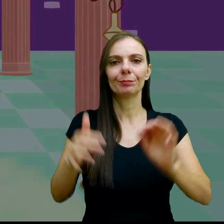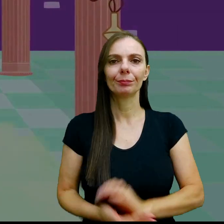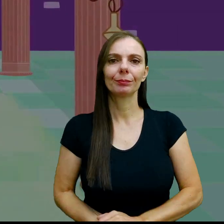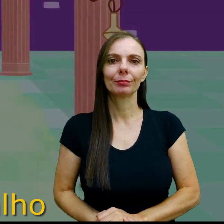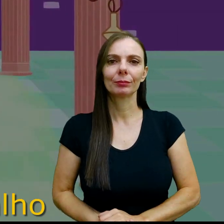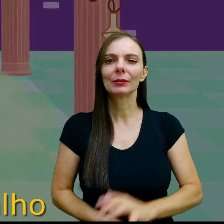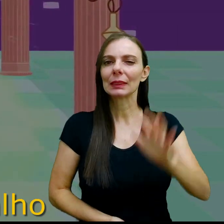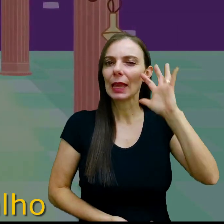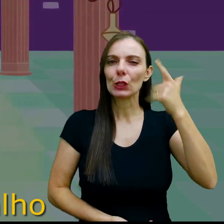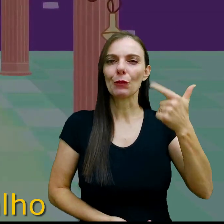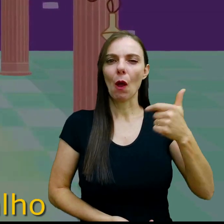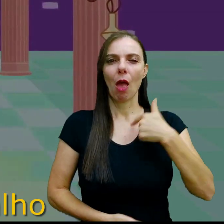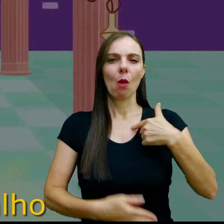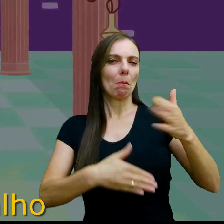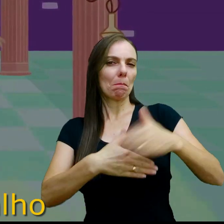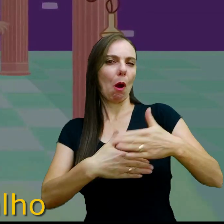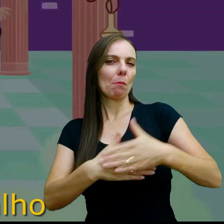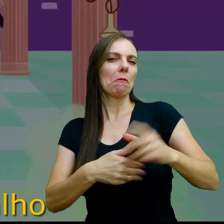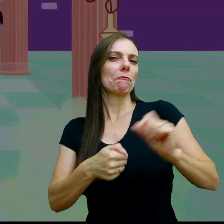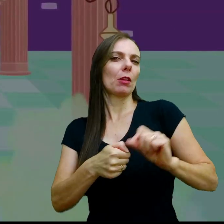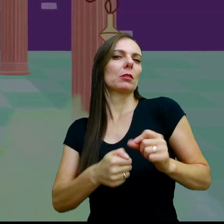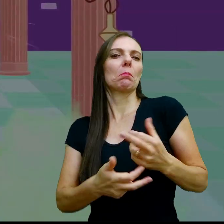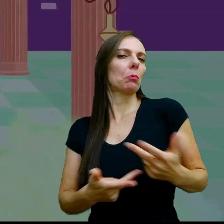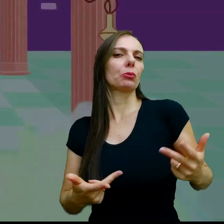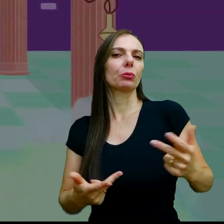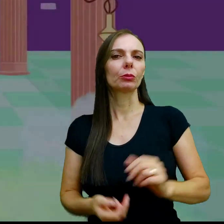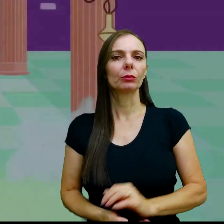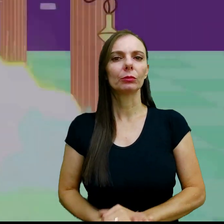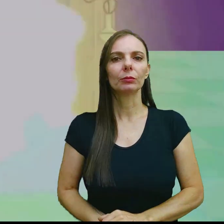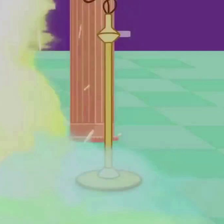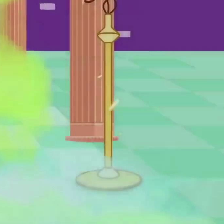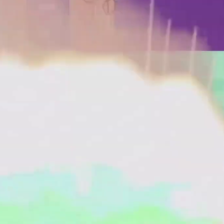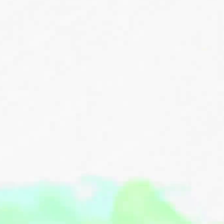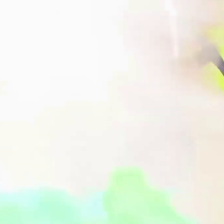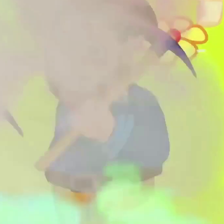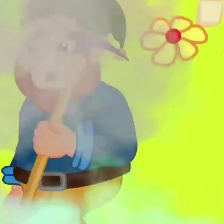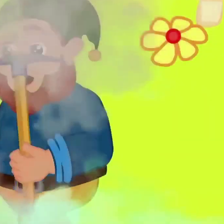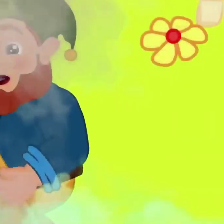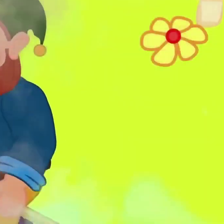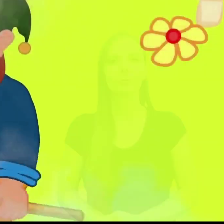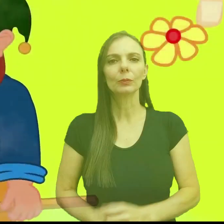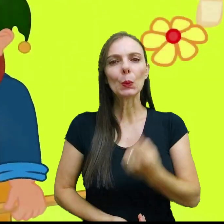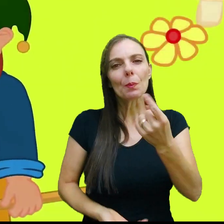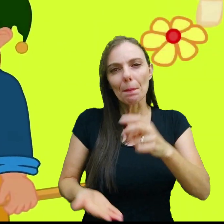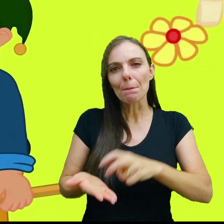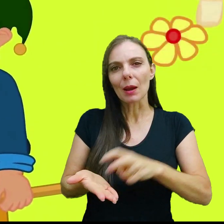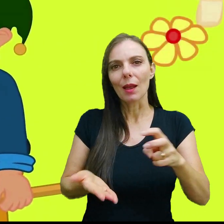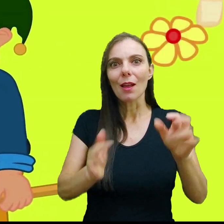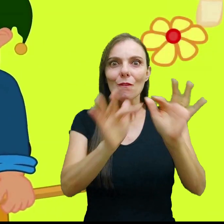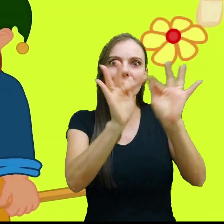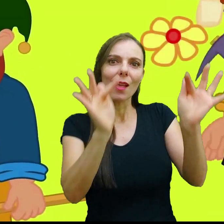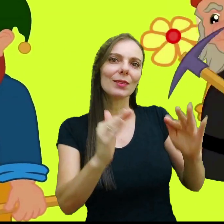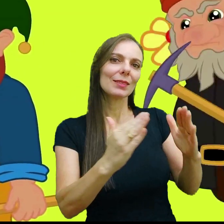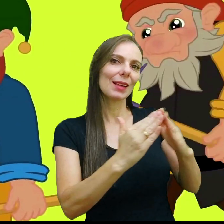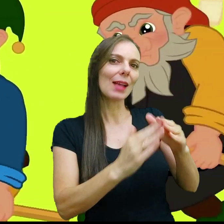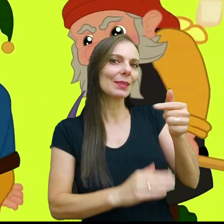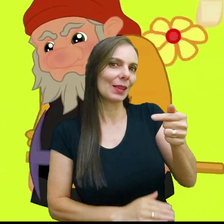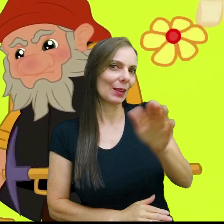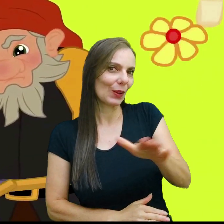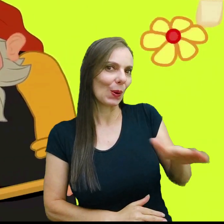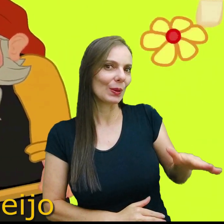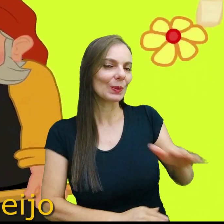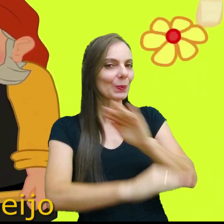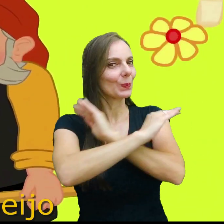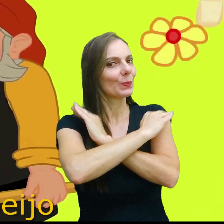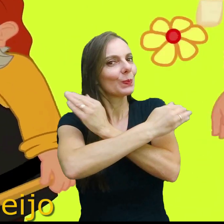pertencia a um cervo e decidiu terminar o trabalho sozinha dessa vez. Em uma manhã feliz na casa dos sete